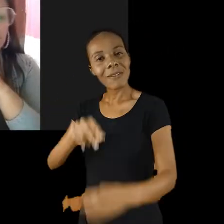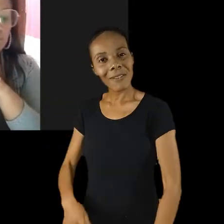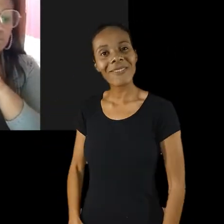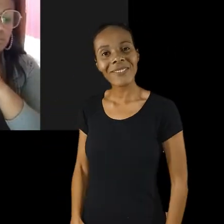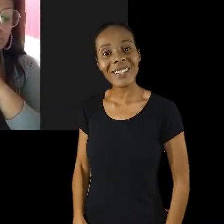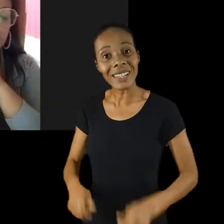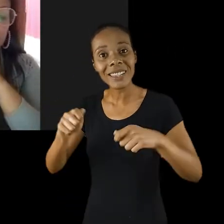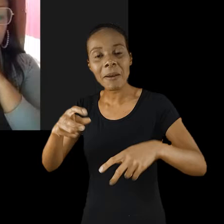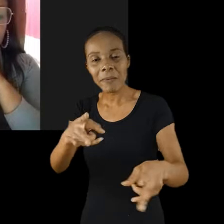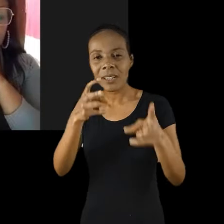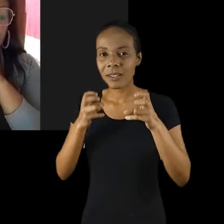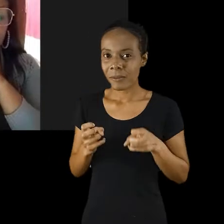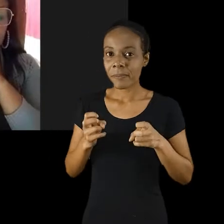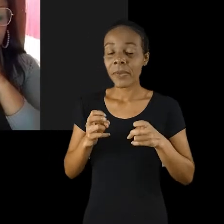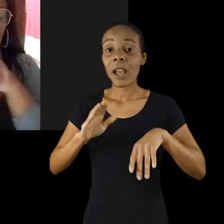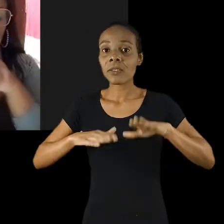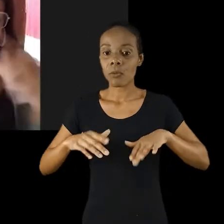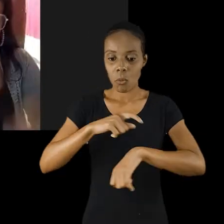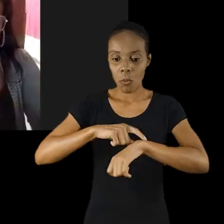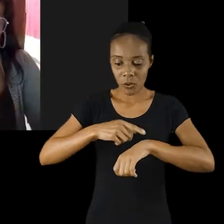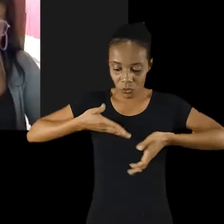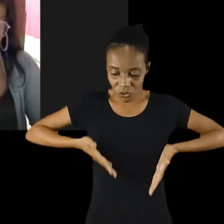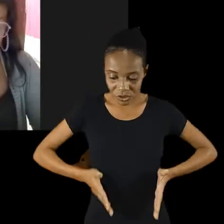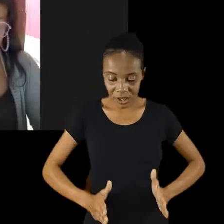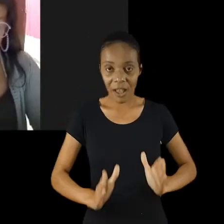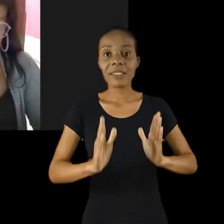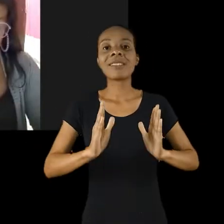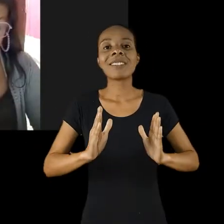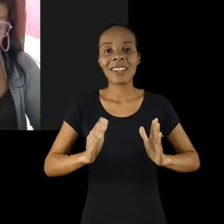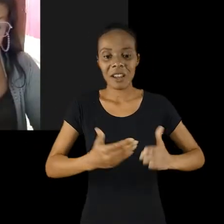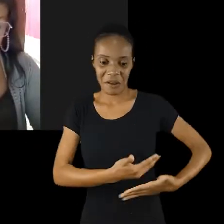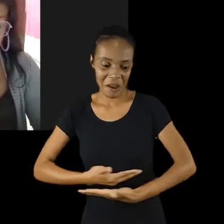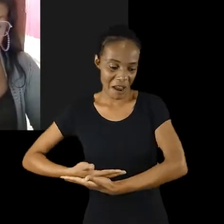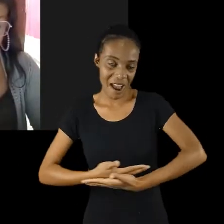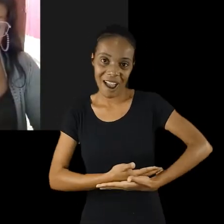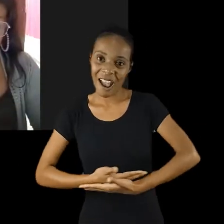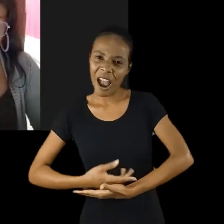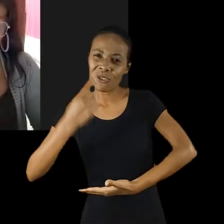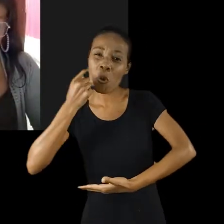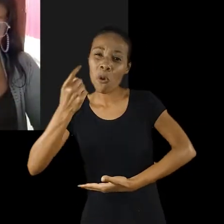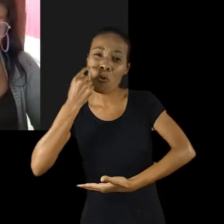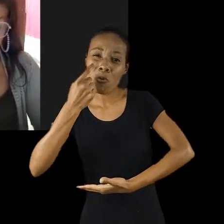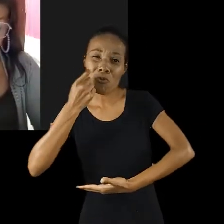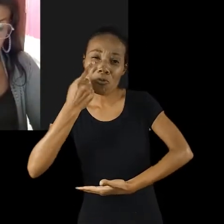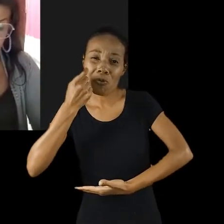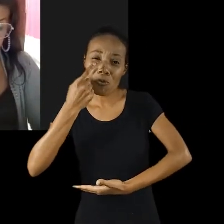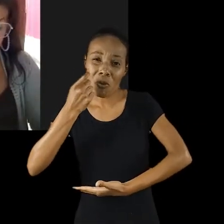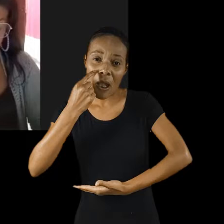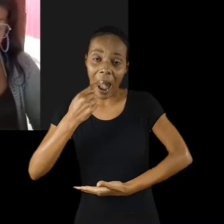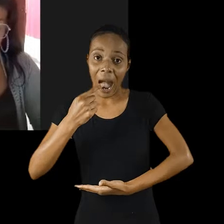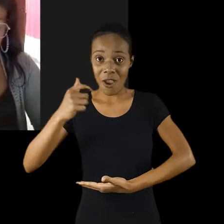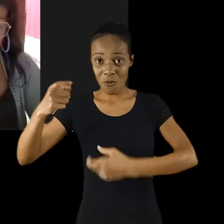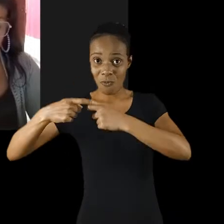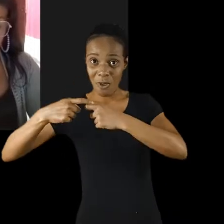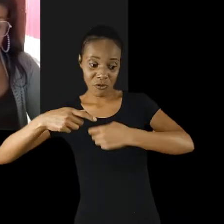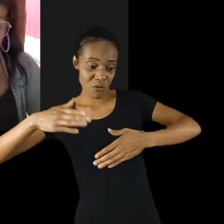desde o nascer, desde o silêncio até o nosso choro, quando a gente sai, né, que o médico dá aquele tapinha na bundinha da gente para falar: fala, menino, pelo amor